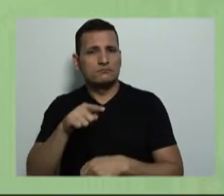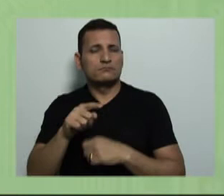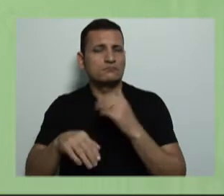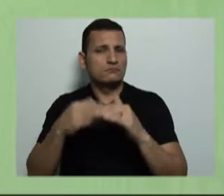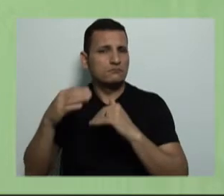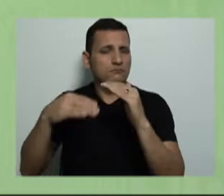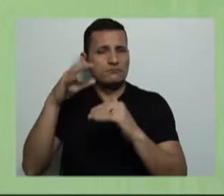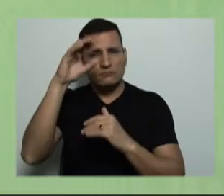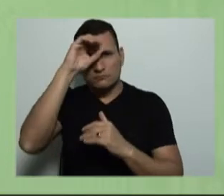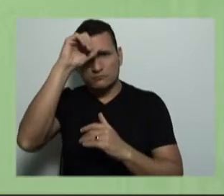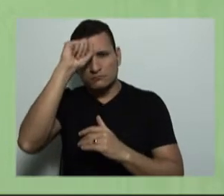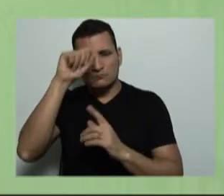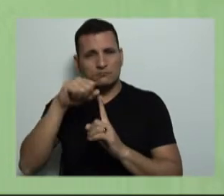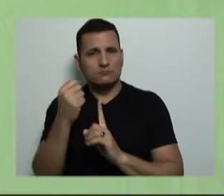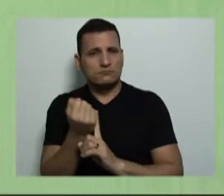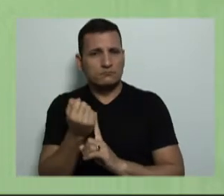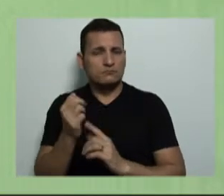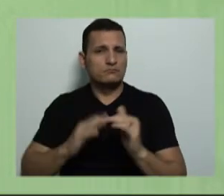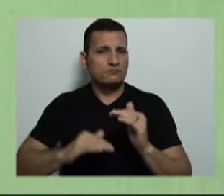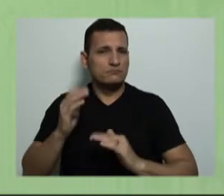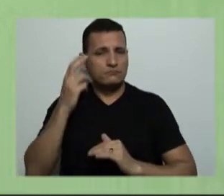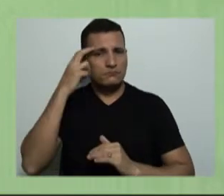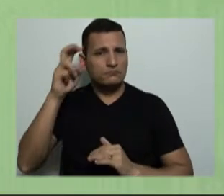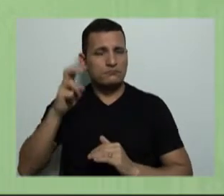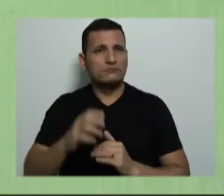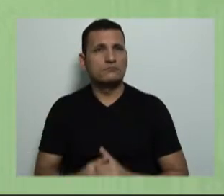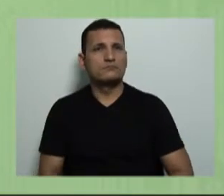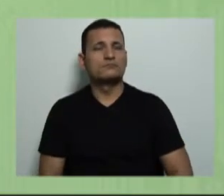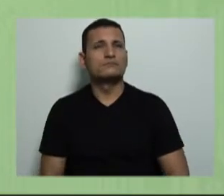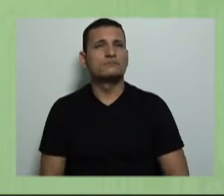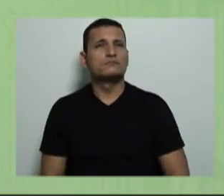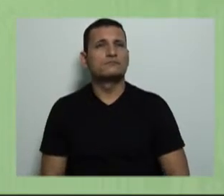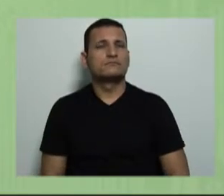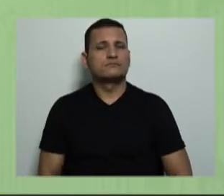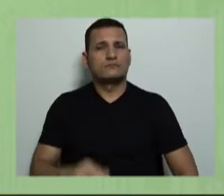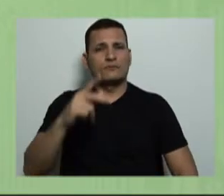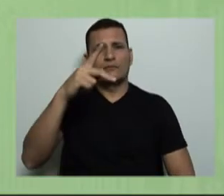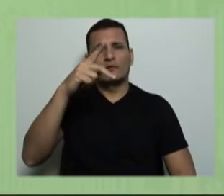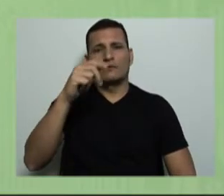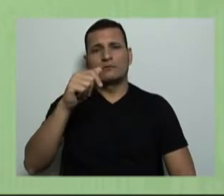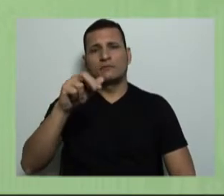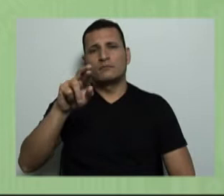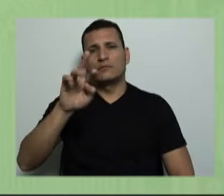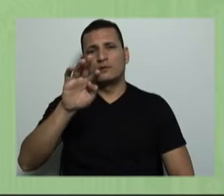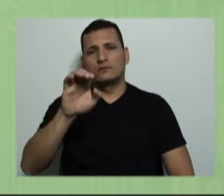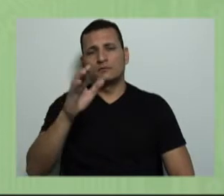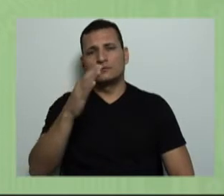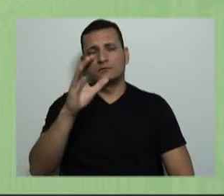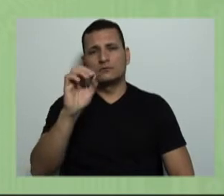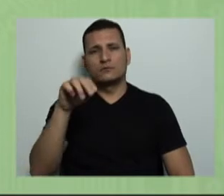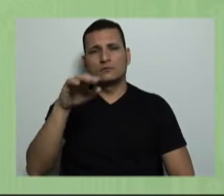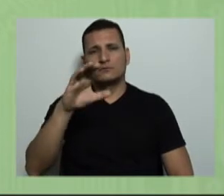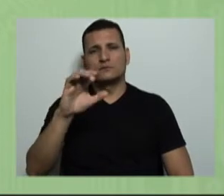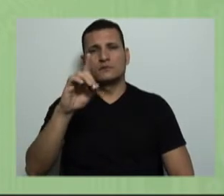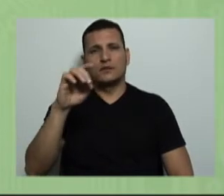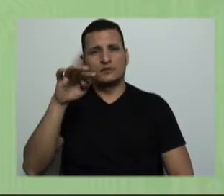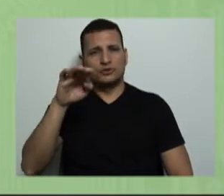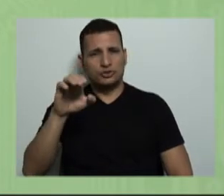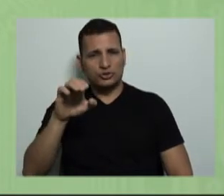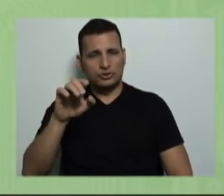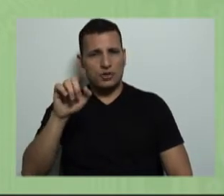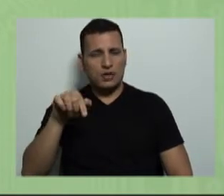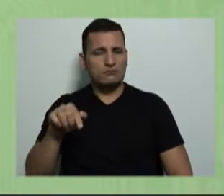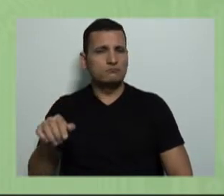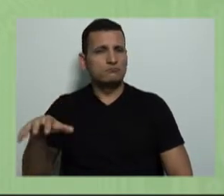social, profissional e cultural. Parte concedente, pessoal, só para revisar aí, é a empresa, o órgão